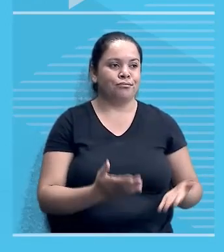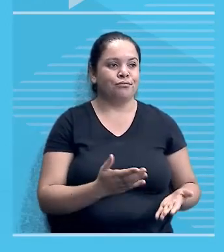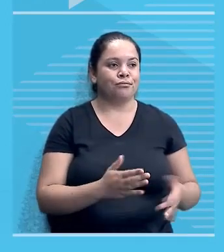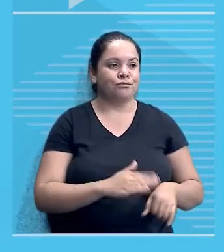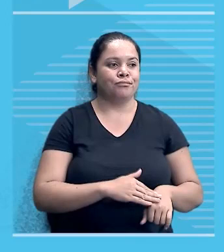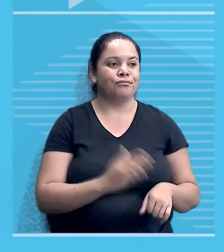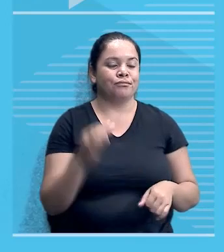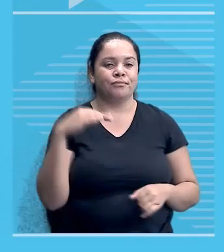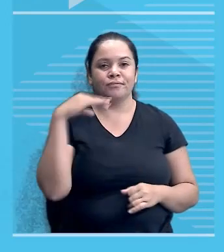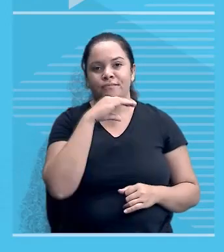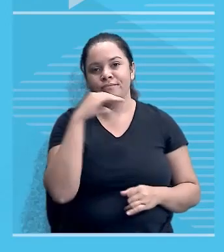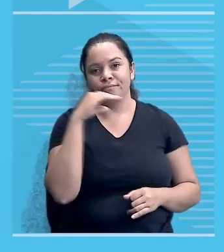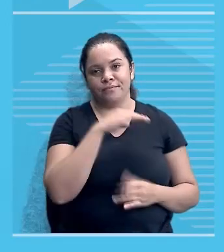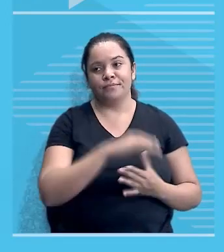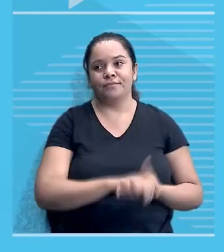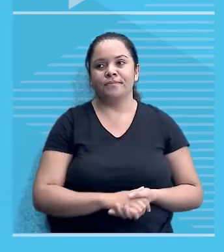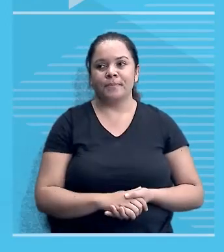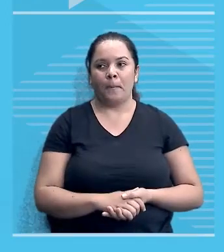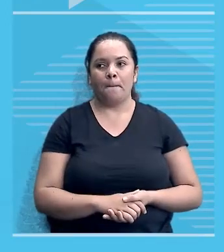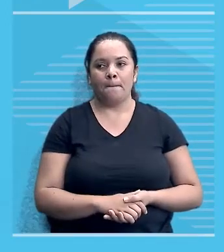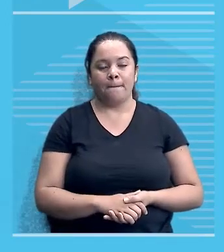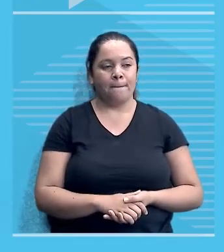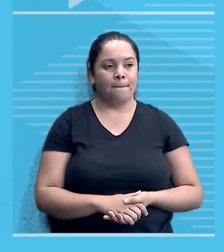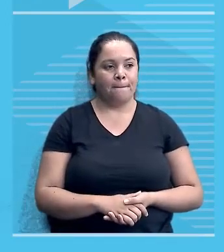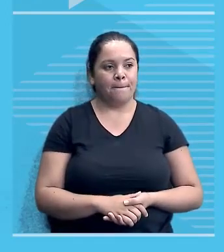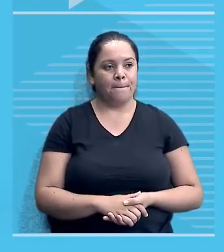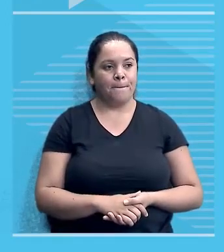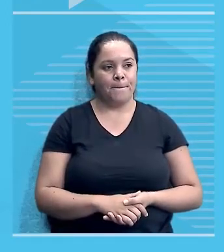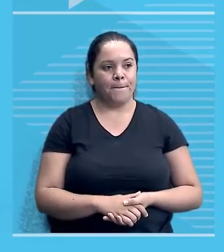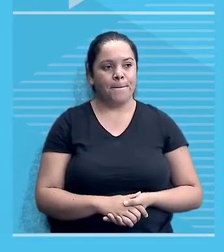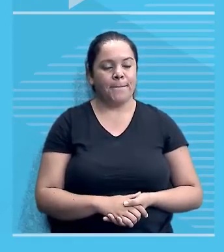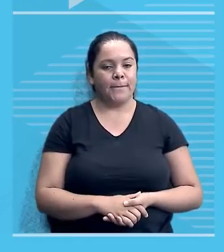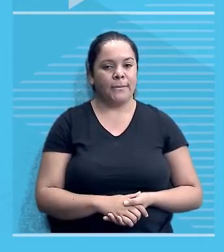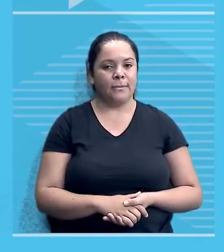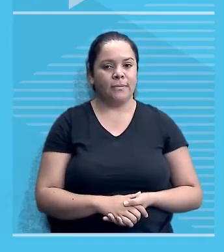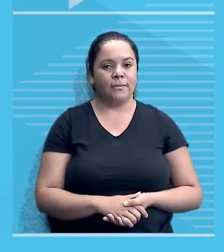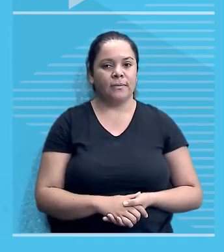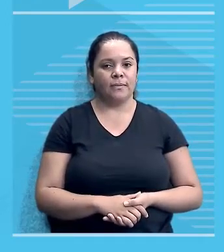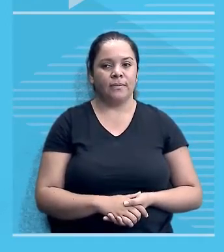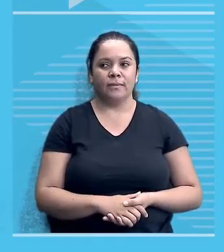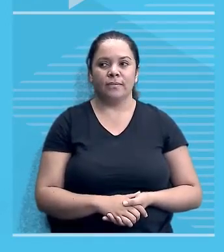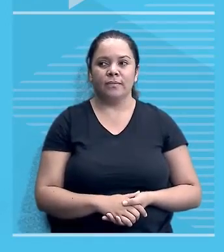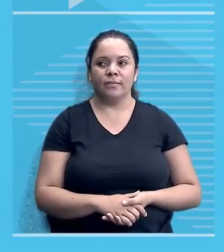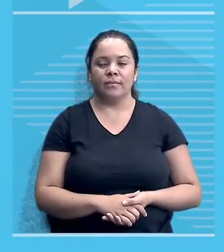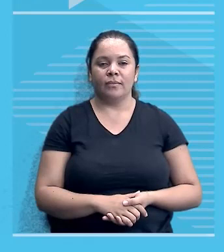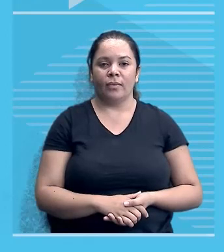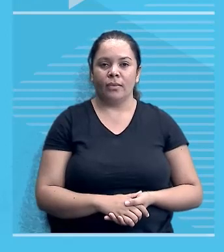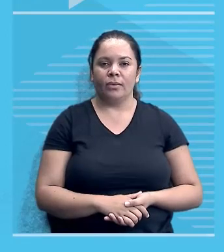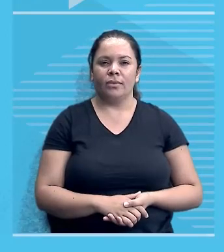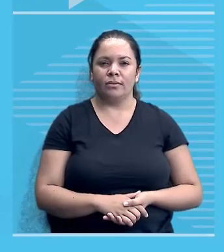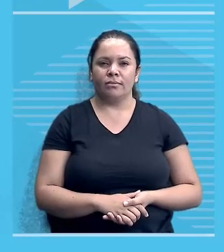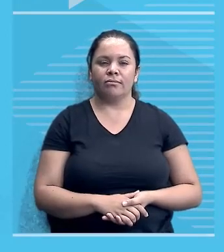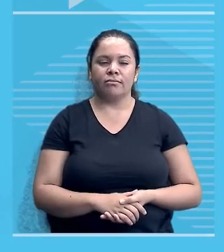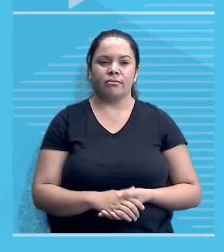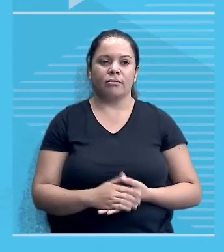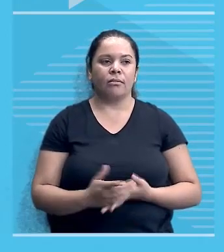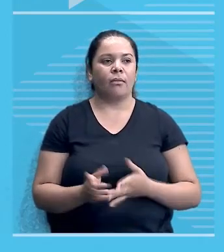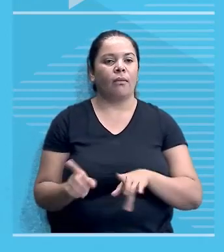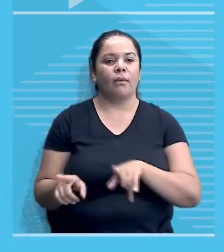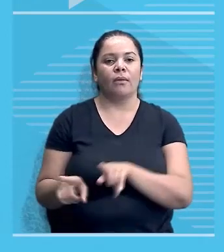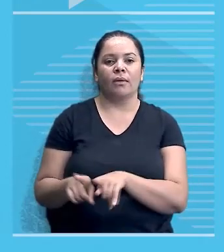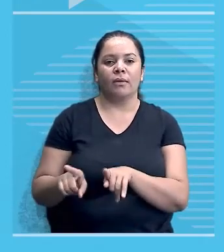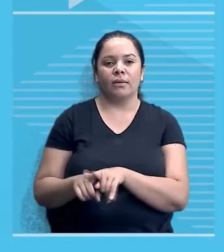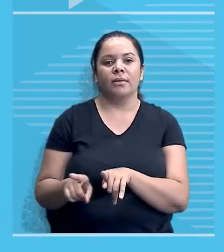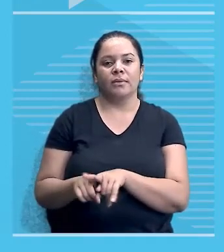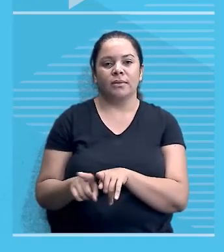esses pontos né que a cidade oferece né são os fatores atrativos Porém tem outros